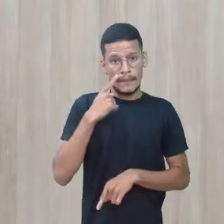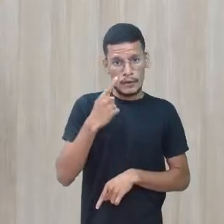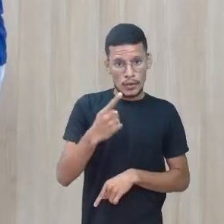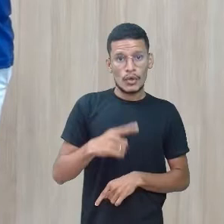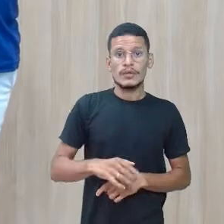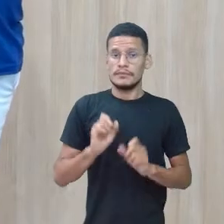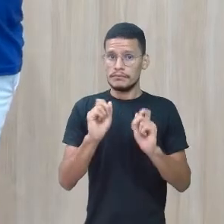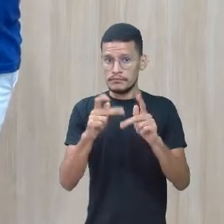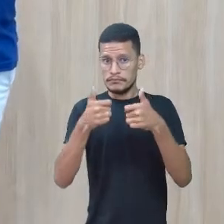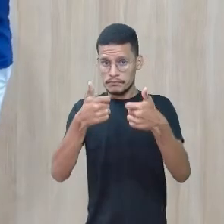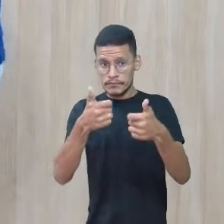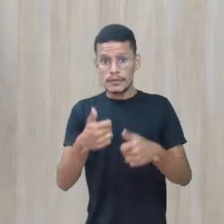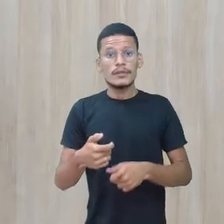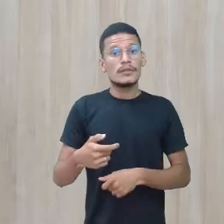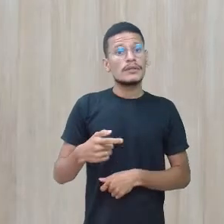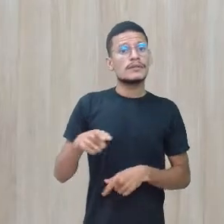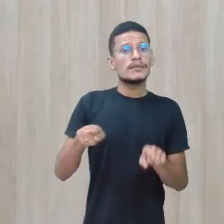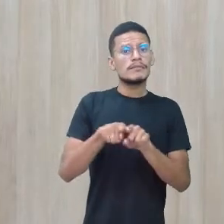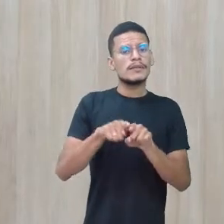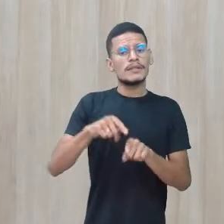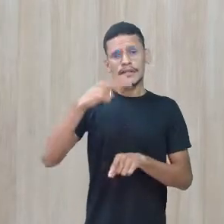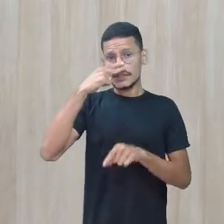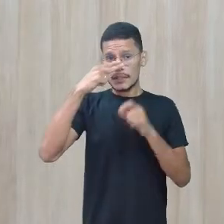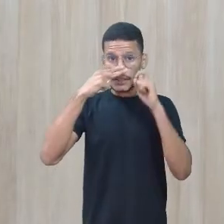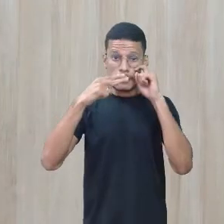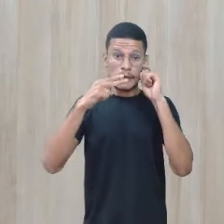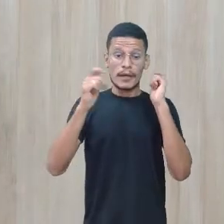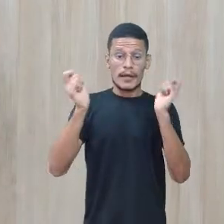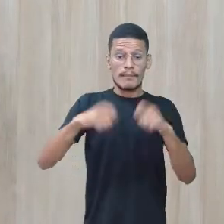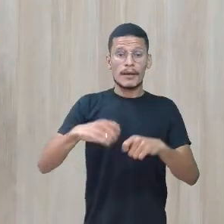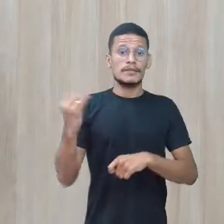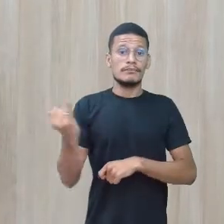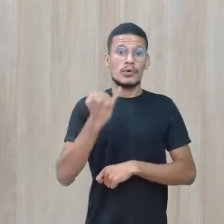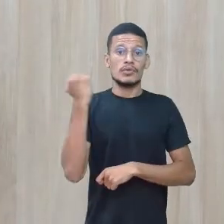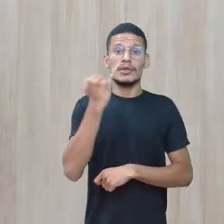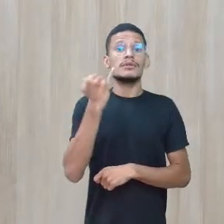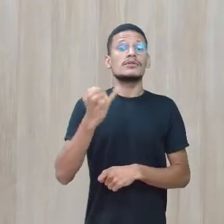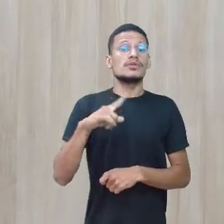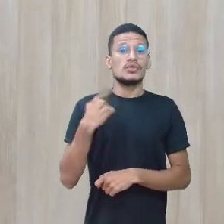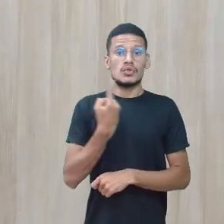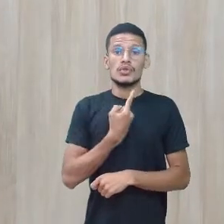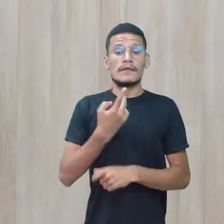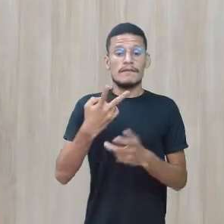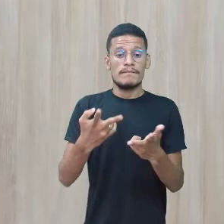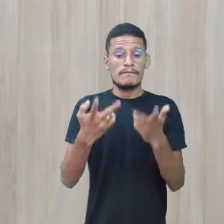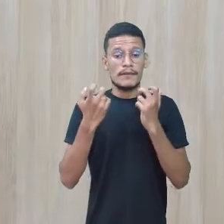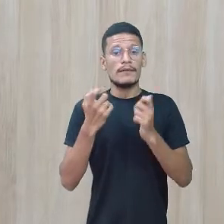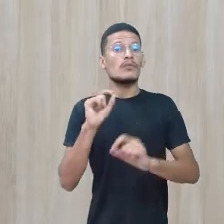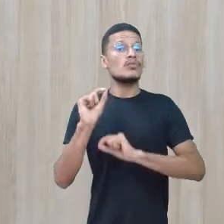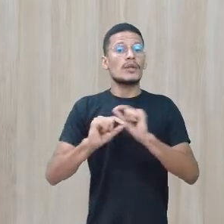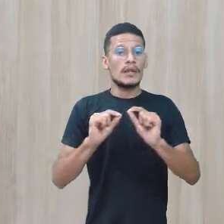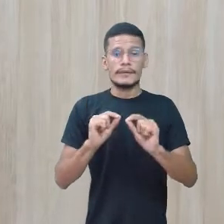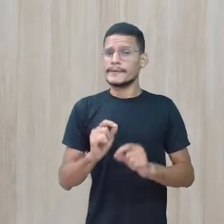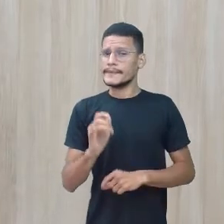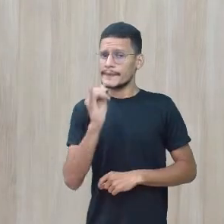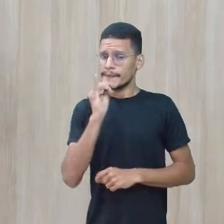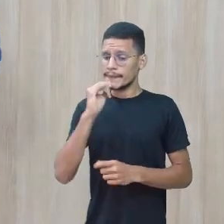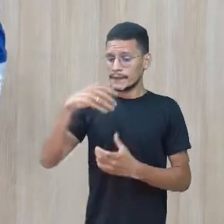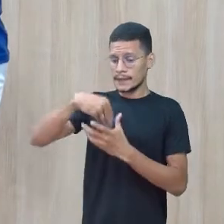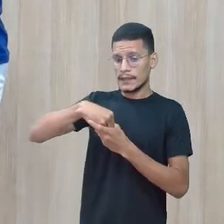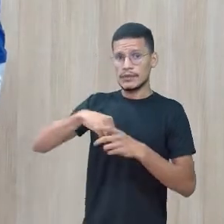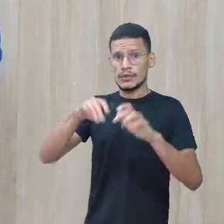Ok. E, assim, esse cristianismo ele vai ser tão importante que a gente vai observar, por exemplo, que dentro